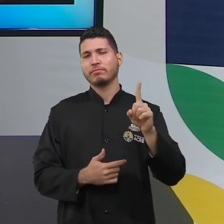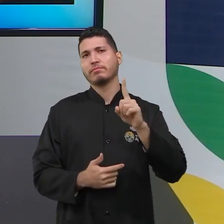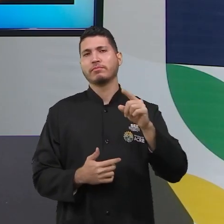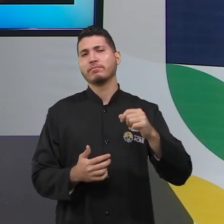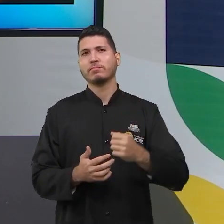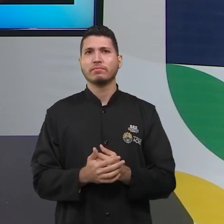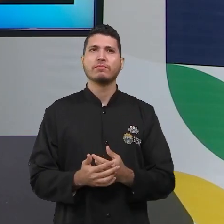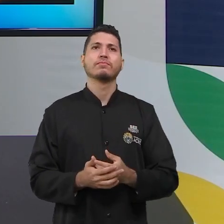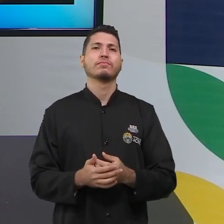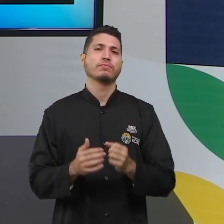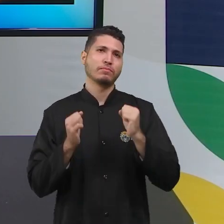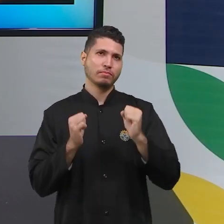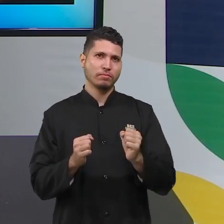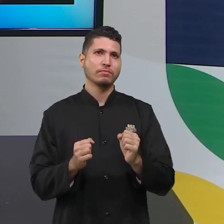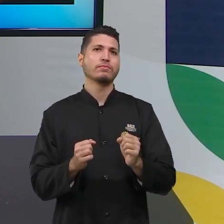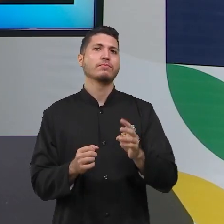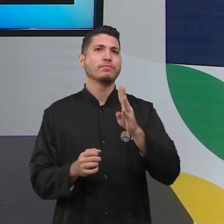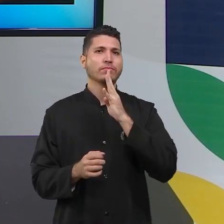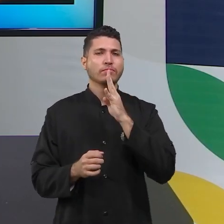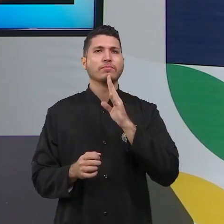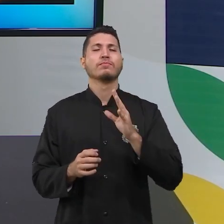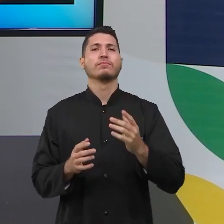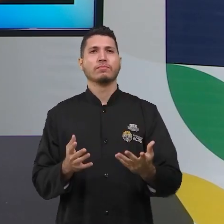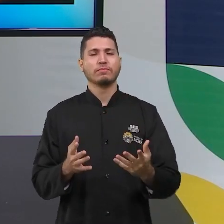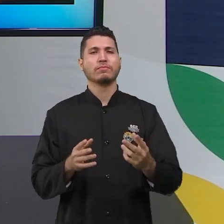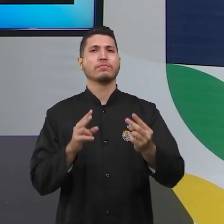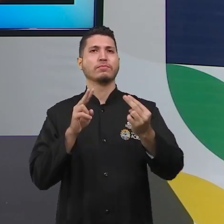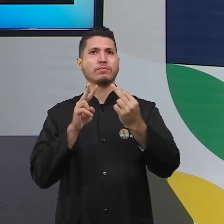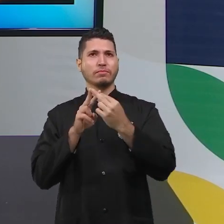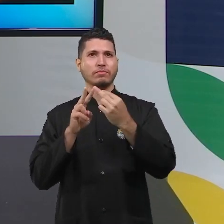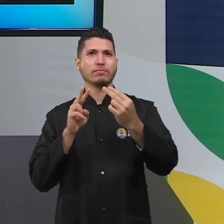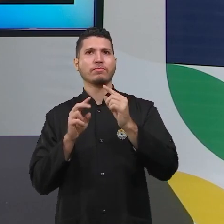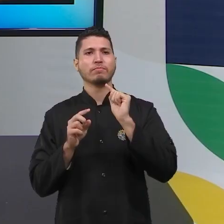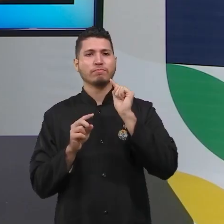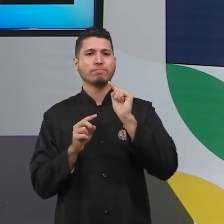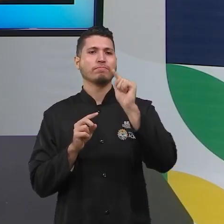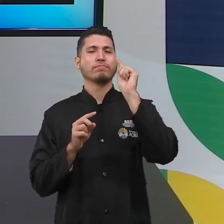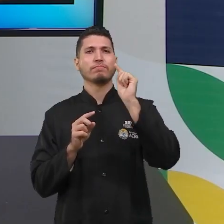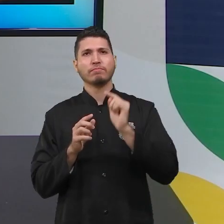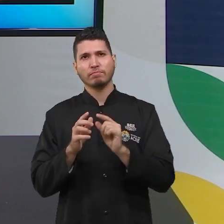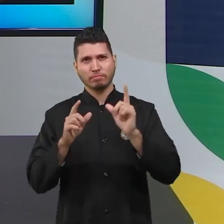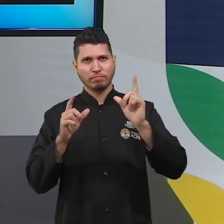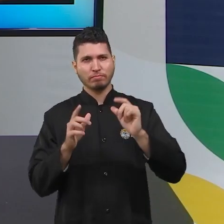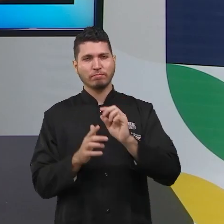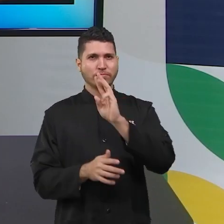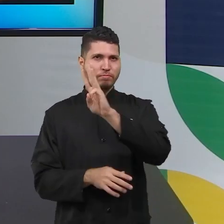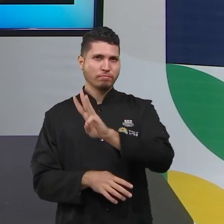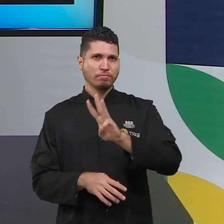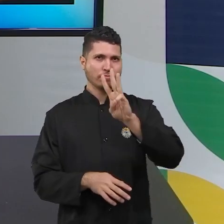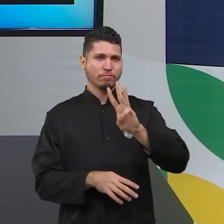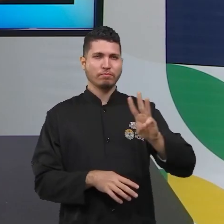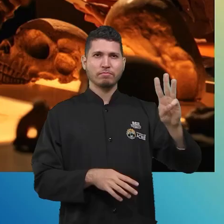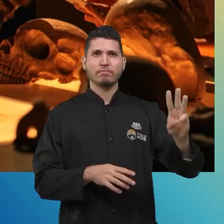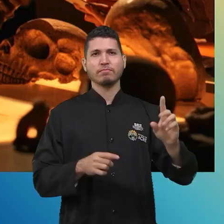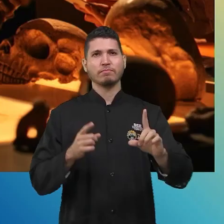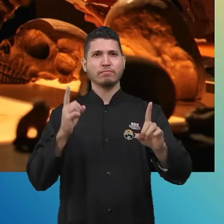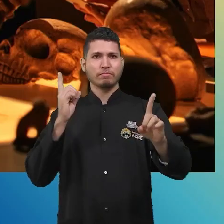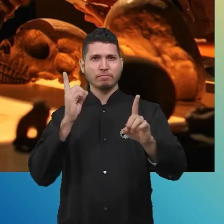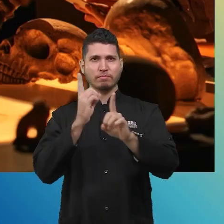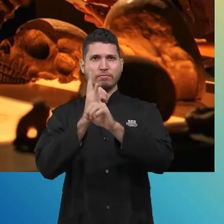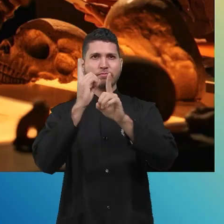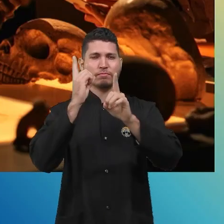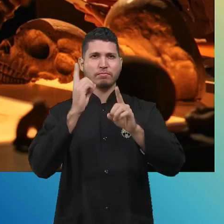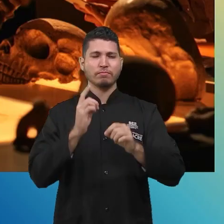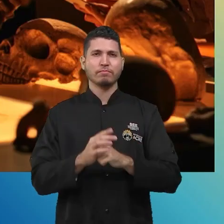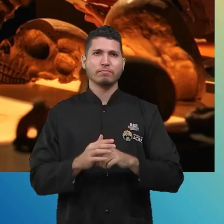incríveis, de exposições incríveis. Você pode também, nos sites onde se